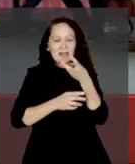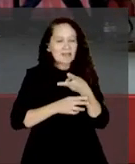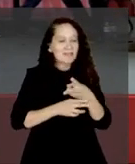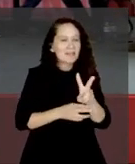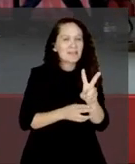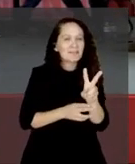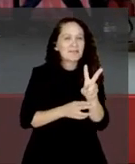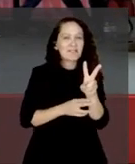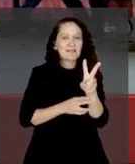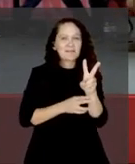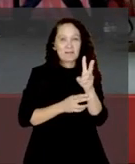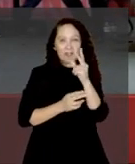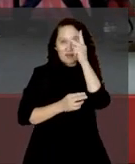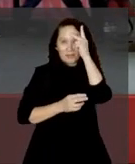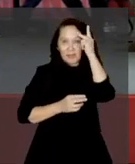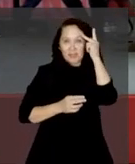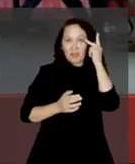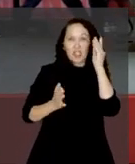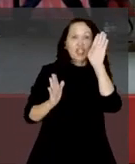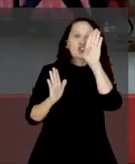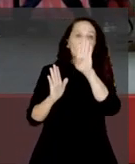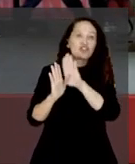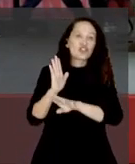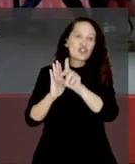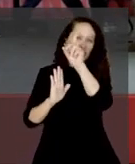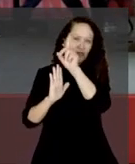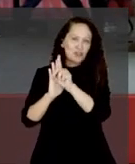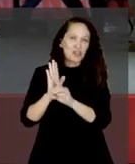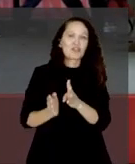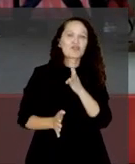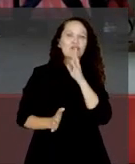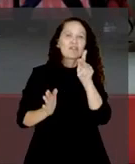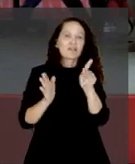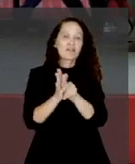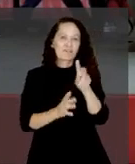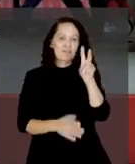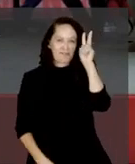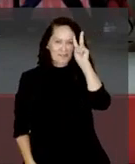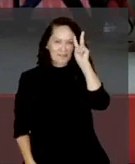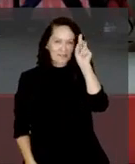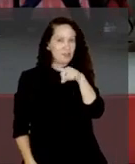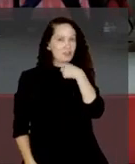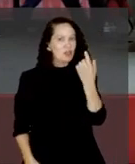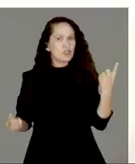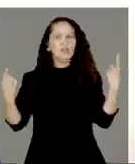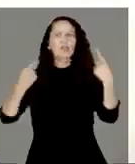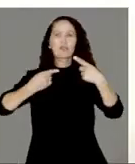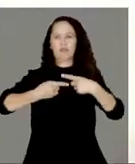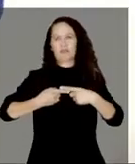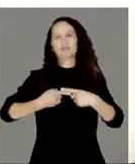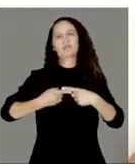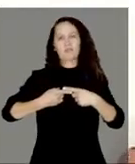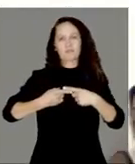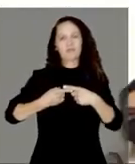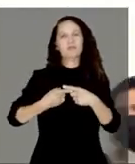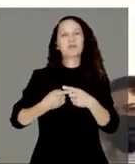da apresentação e reverenciar um companheiro, e em nome dele,